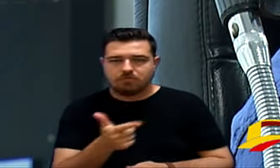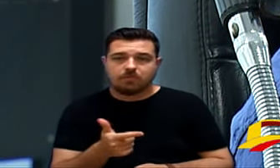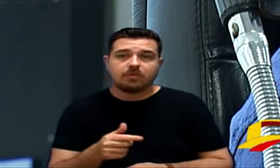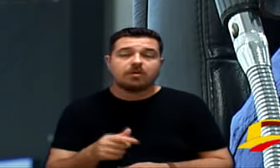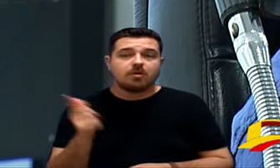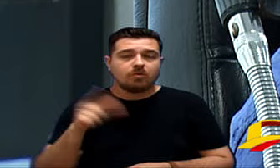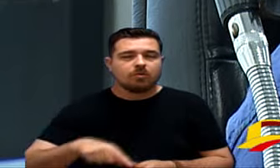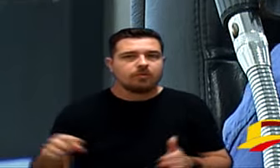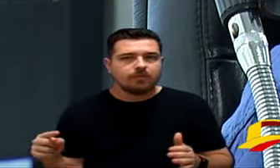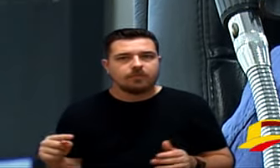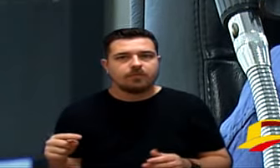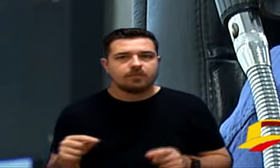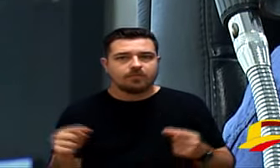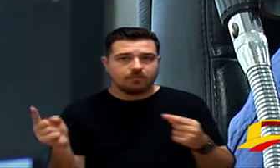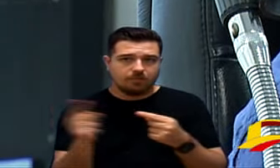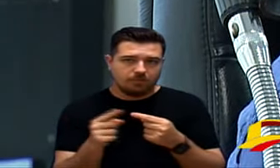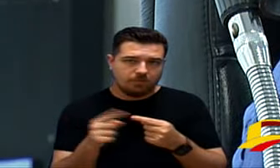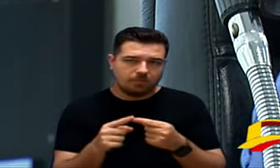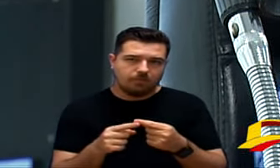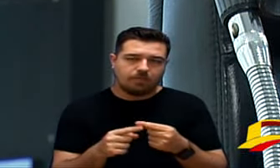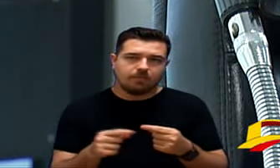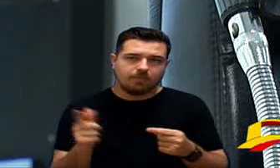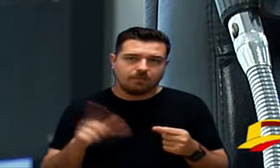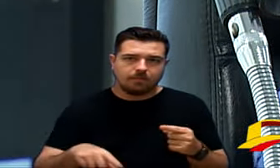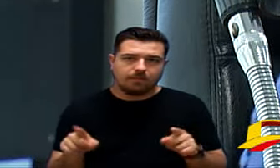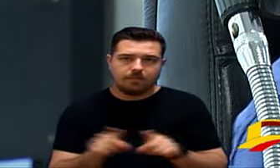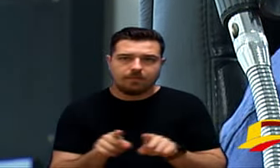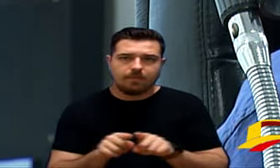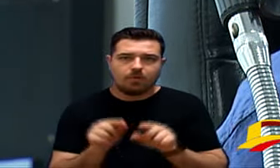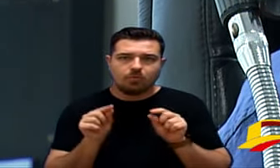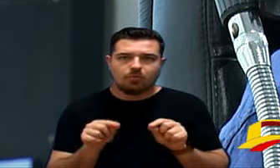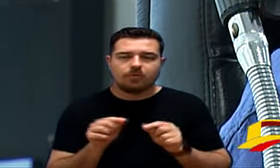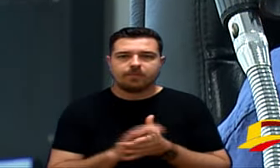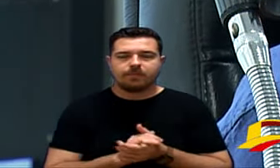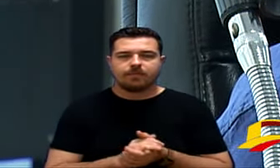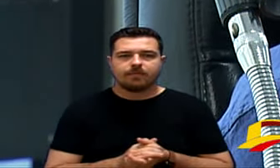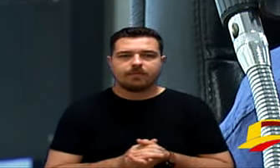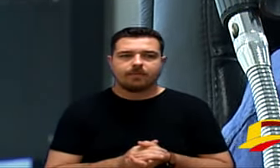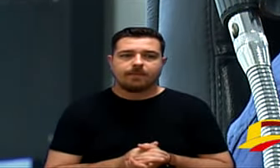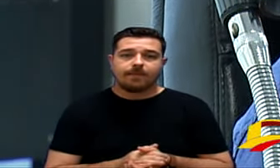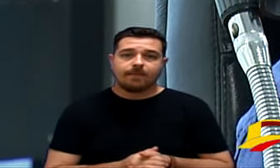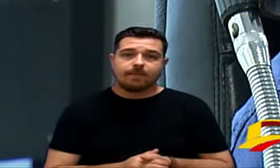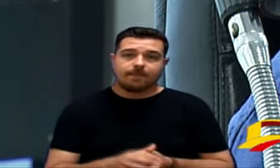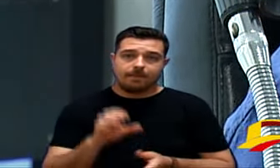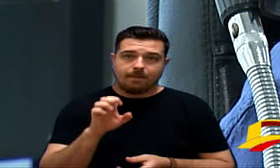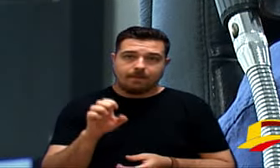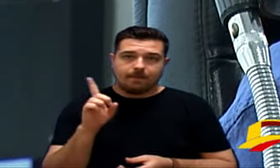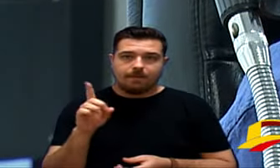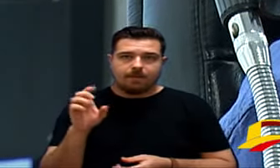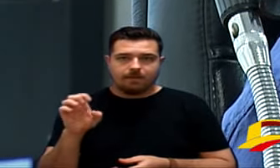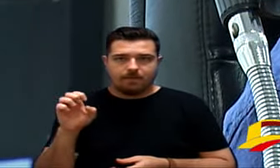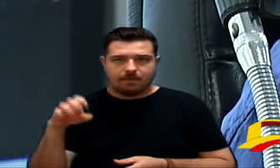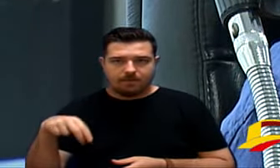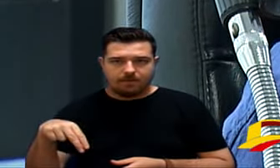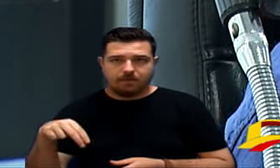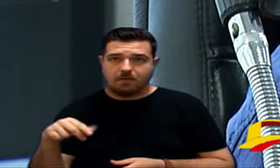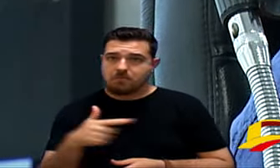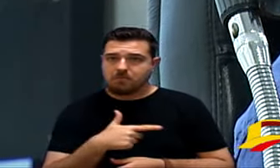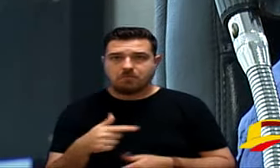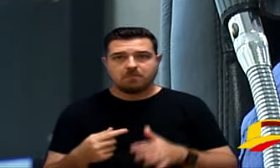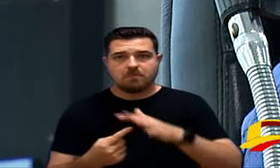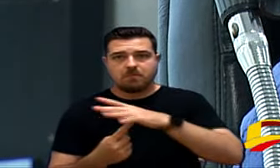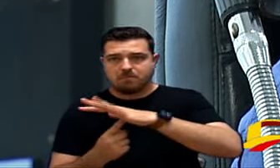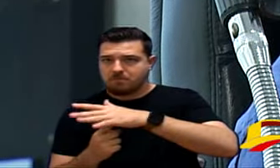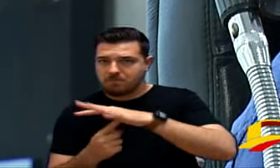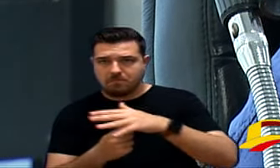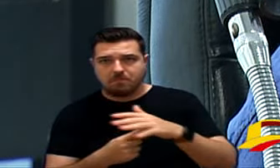outro ponto que eu gostaria de discutir com o senhor secretário eh ali no Éden nós não temos um parque o bairro tem crescido